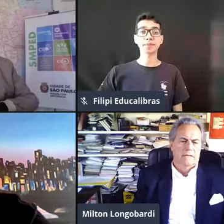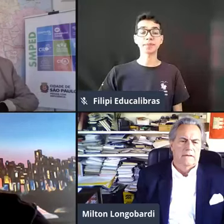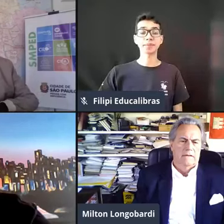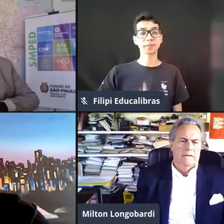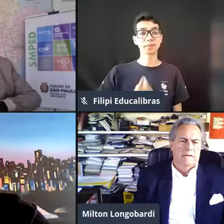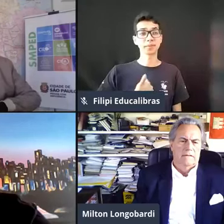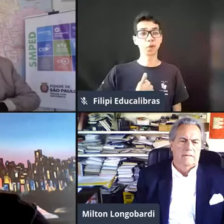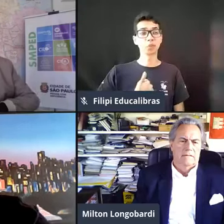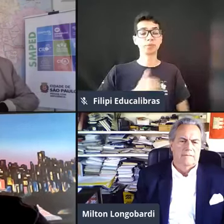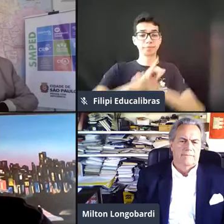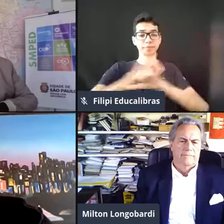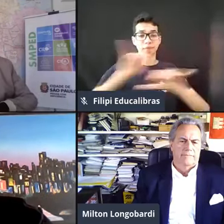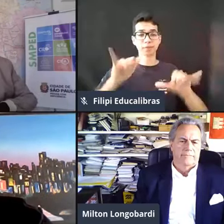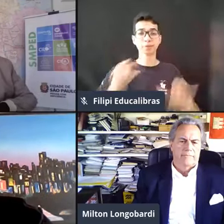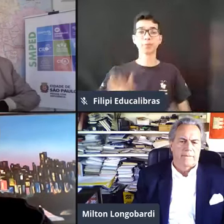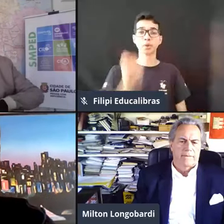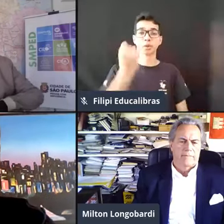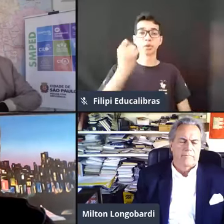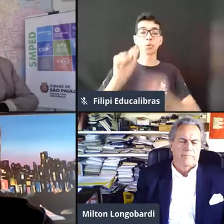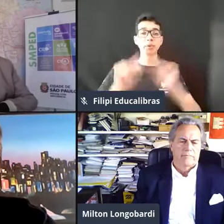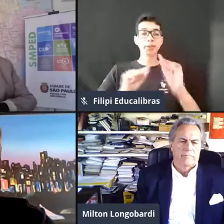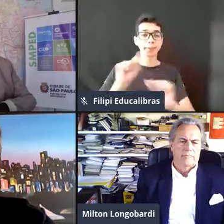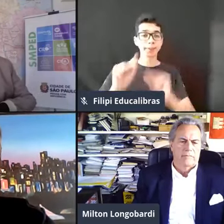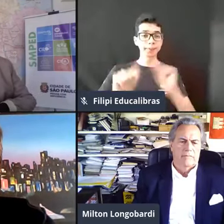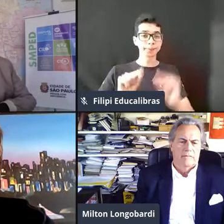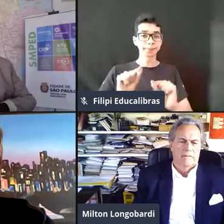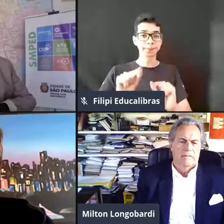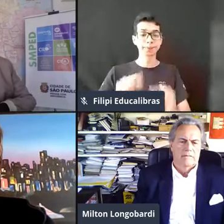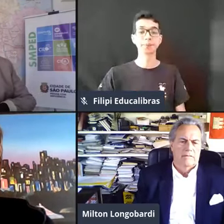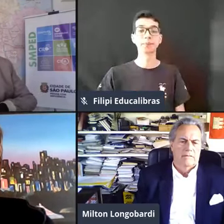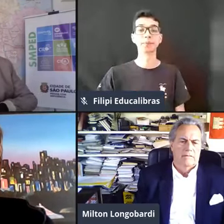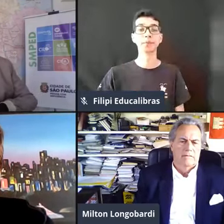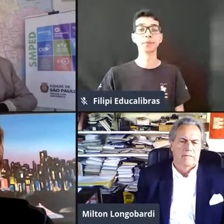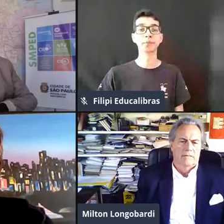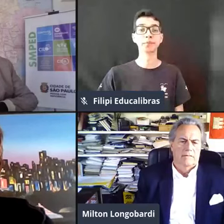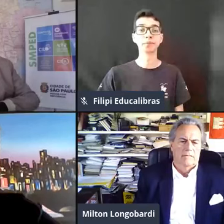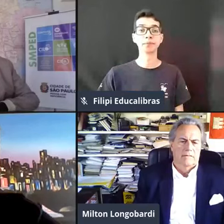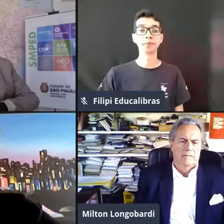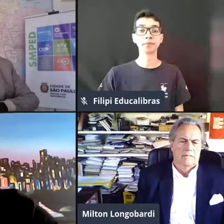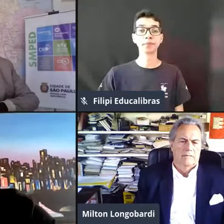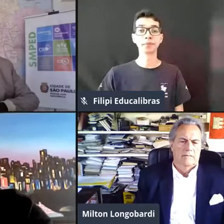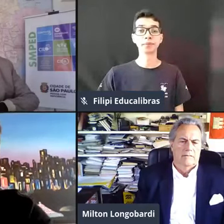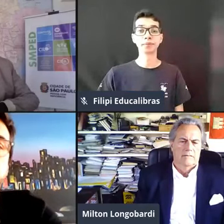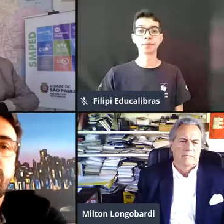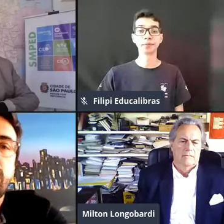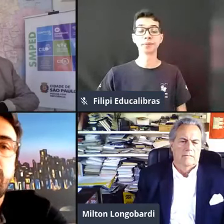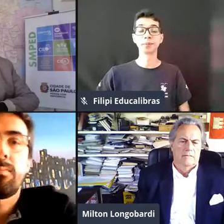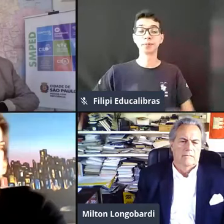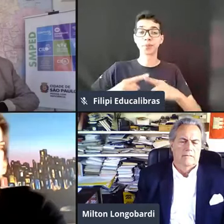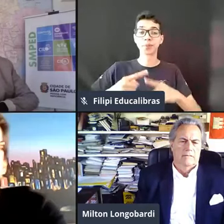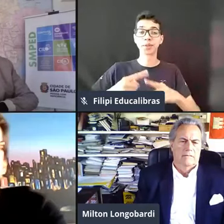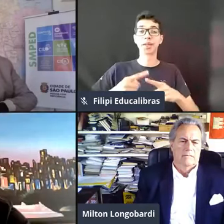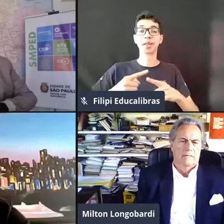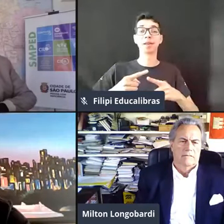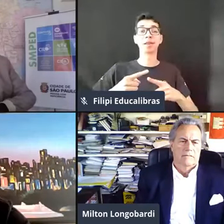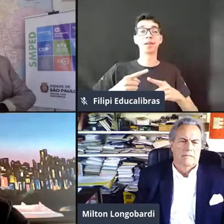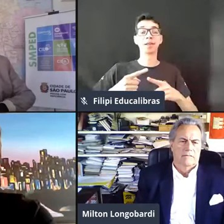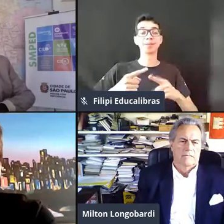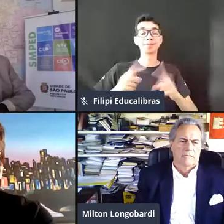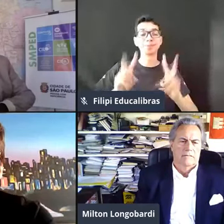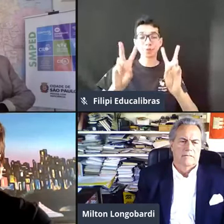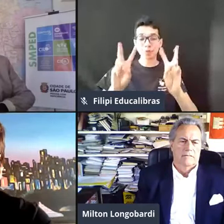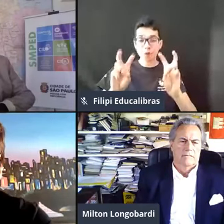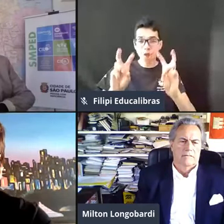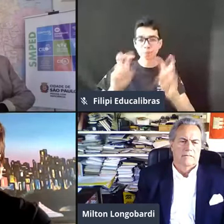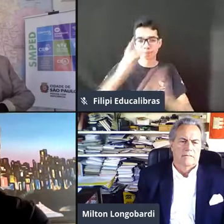reforçar, ressignificar, reunir, né, o movimento político das pessoas com deficiência. Porque é